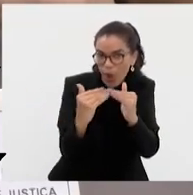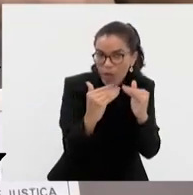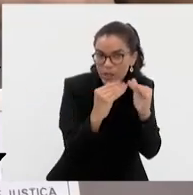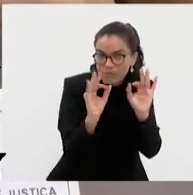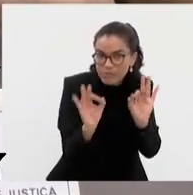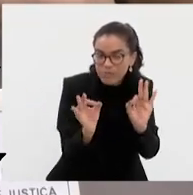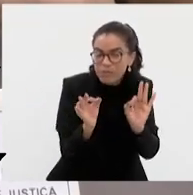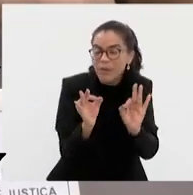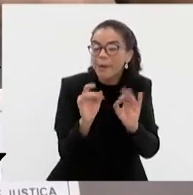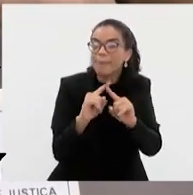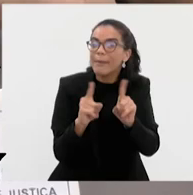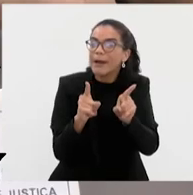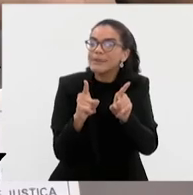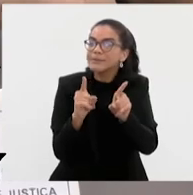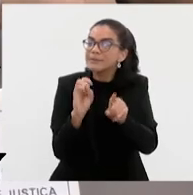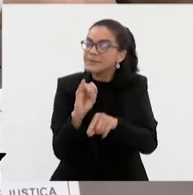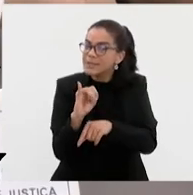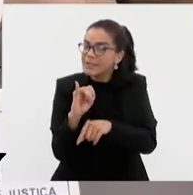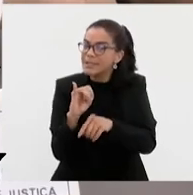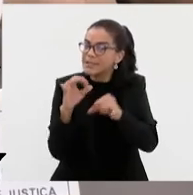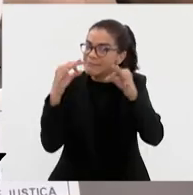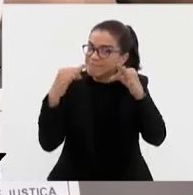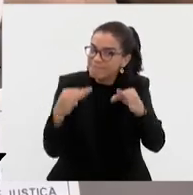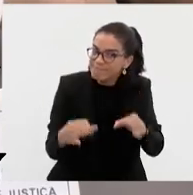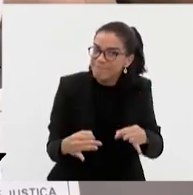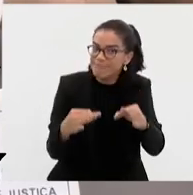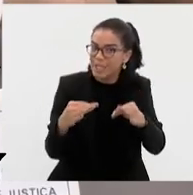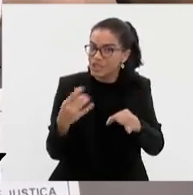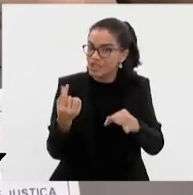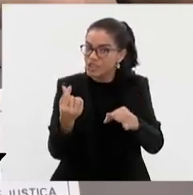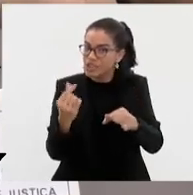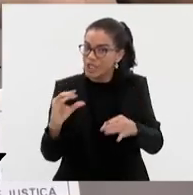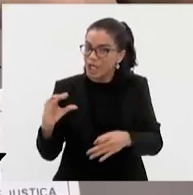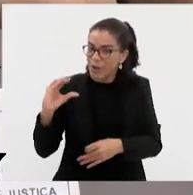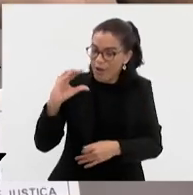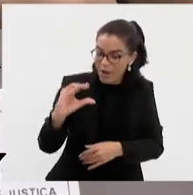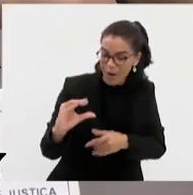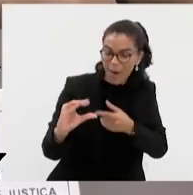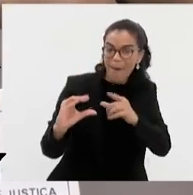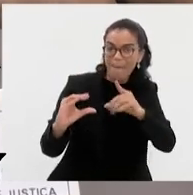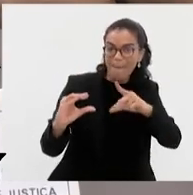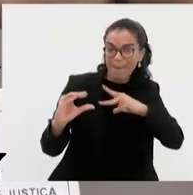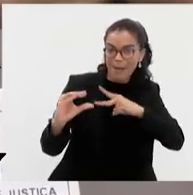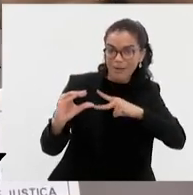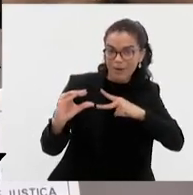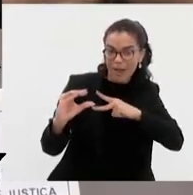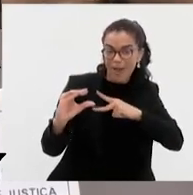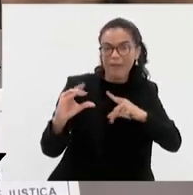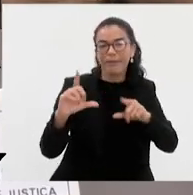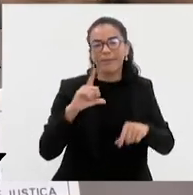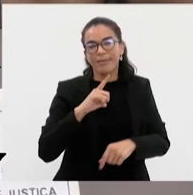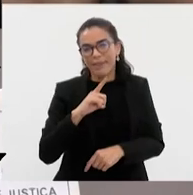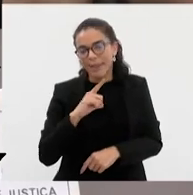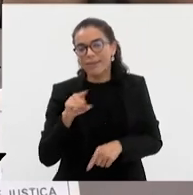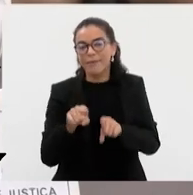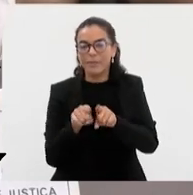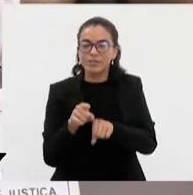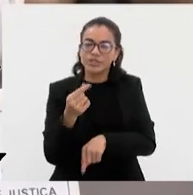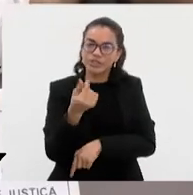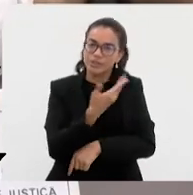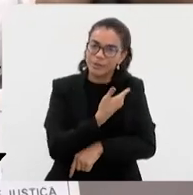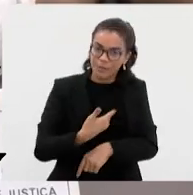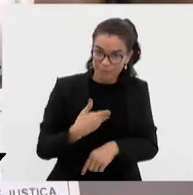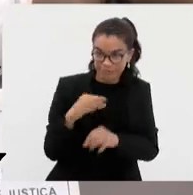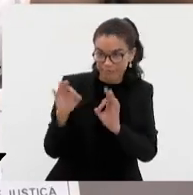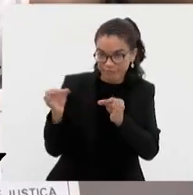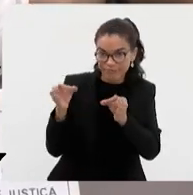isso se aplicaria a algo que tem recurso privado e também, eventualmente, tem um patrocínio público. Esse é o ponto do doutor